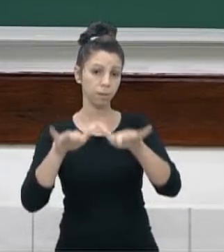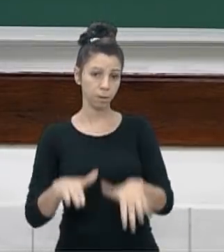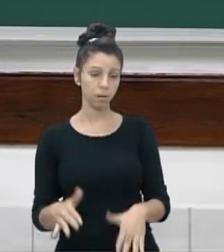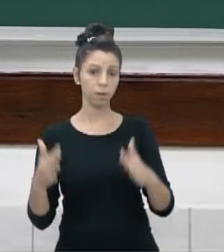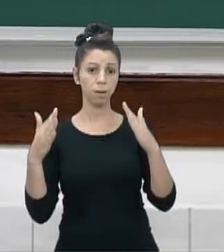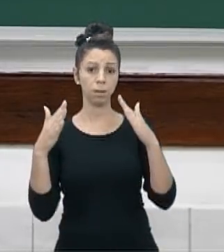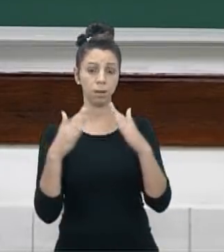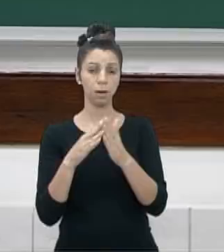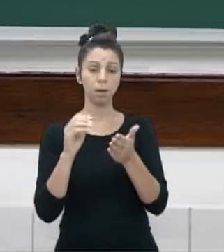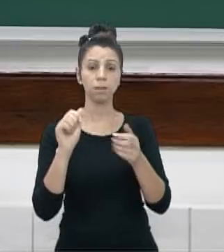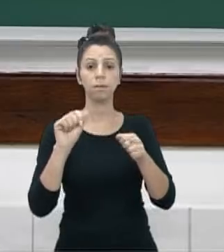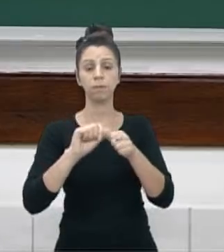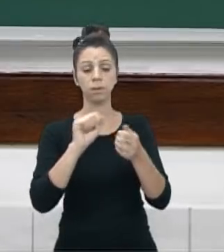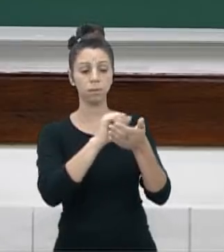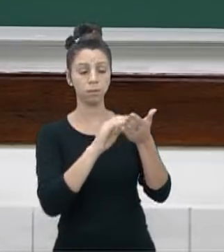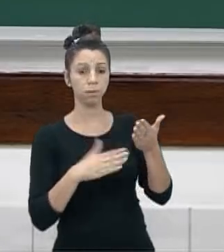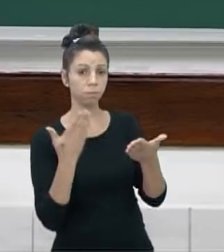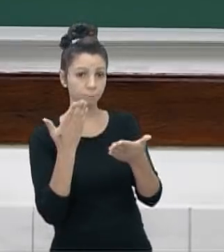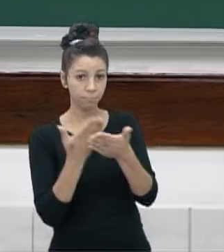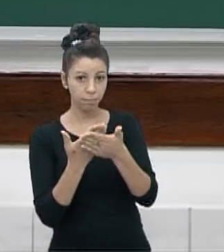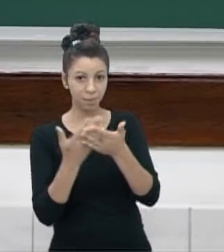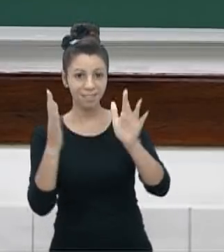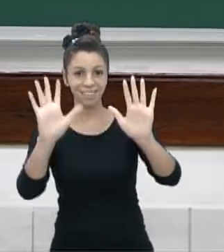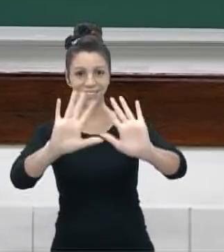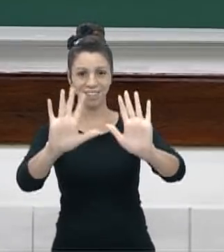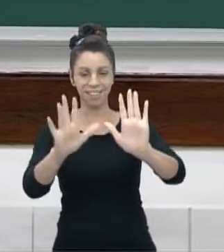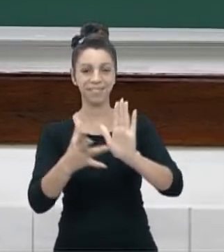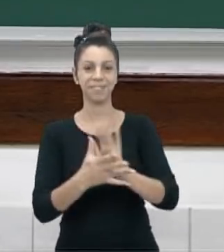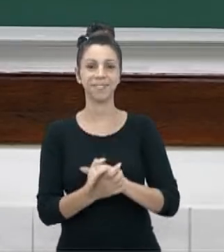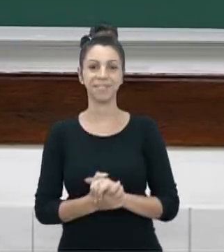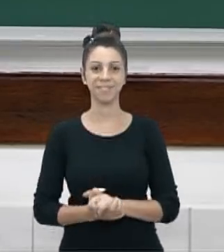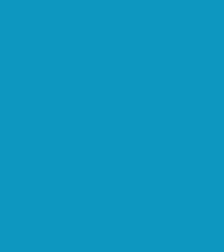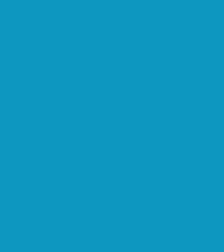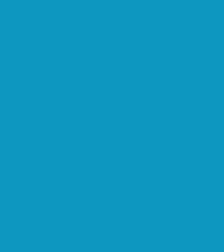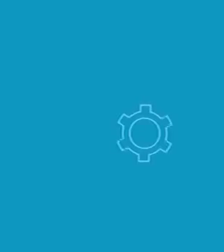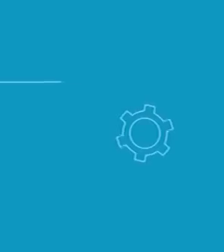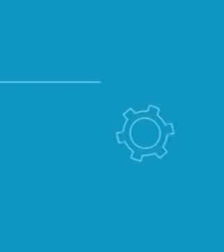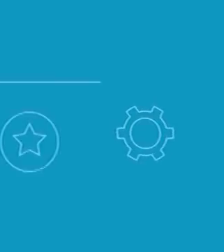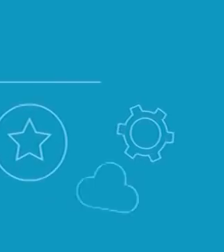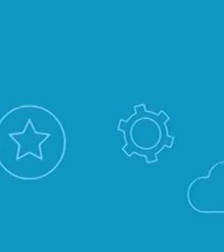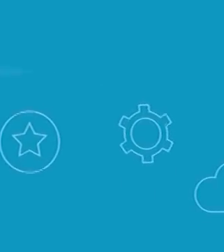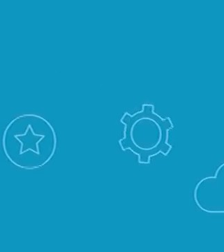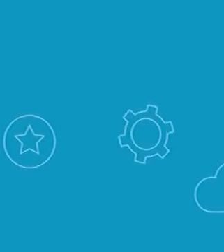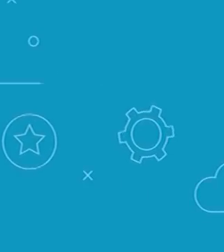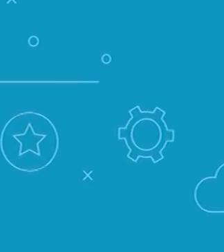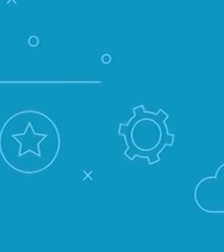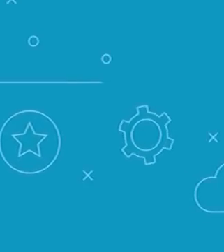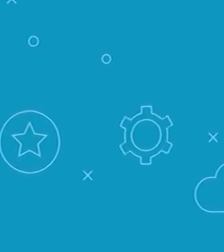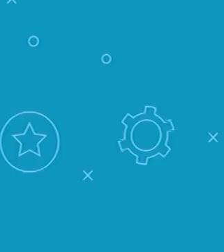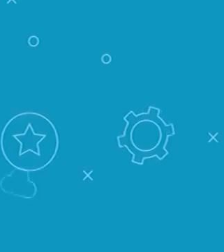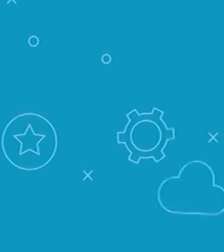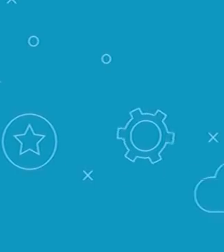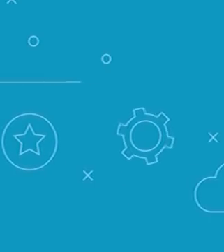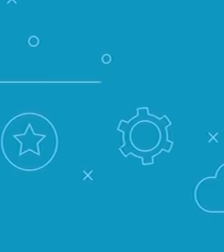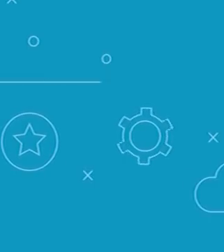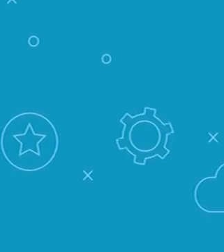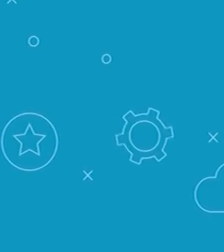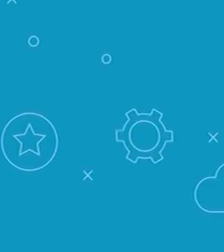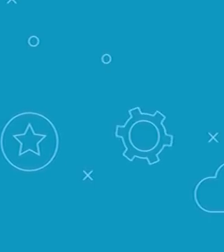puderem, fazendo as atividades e estudando.